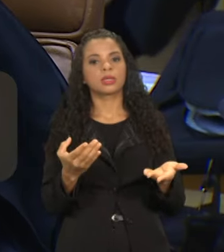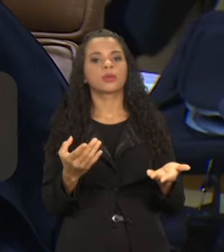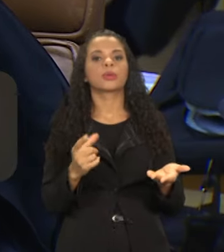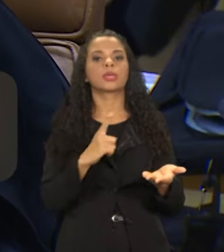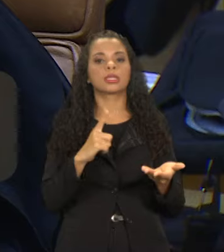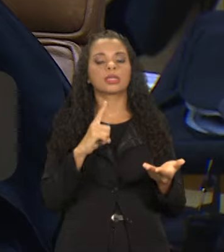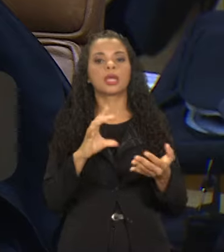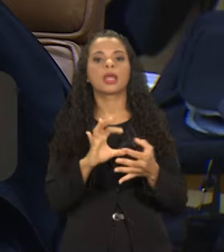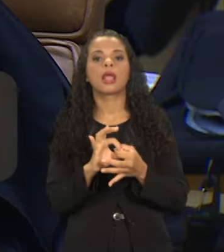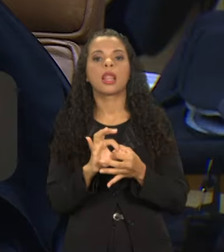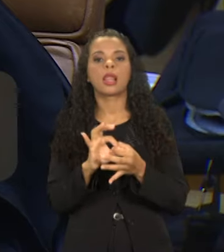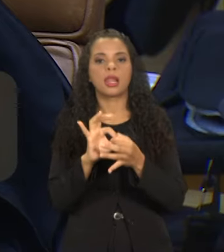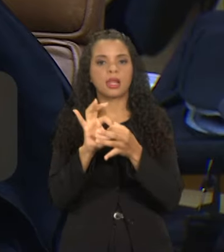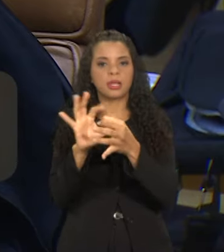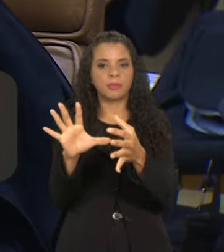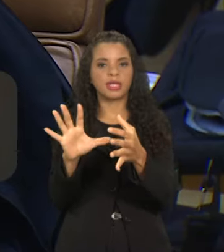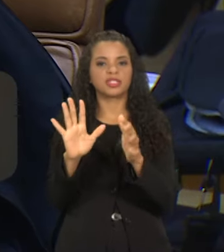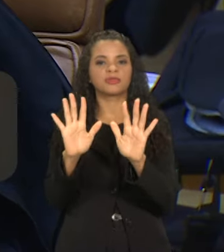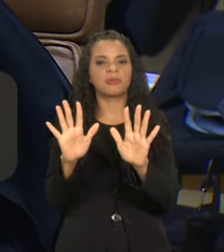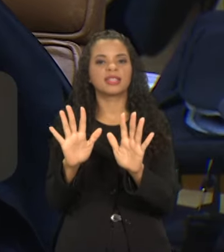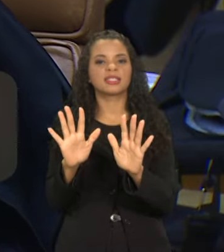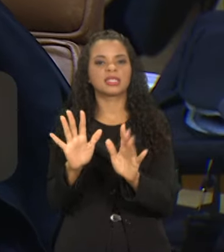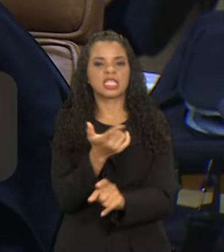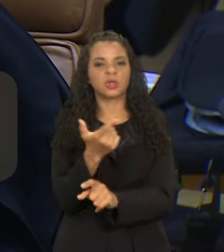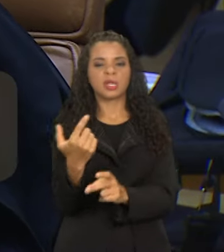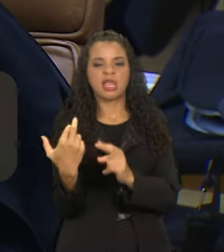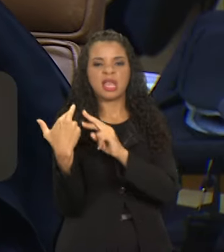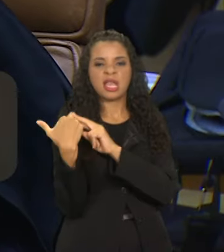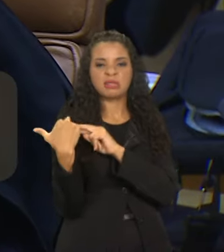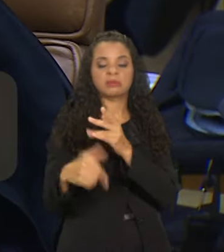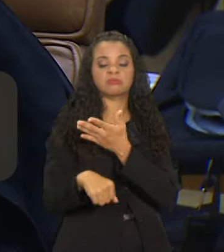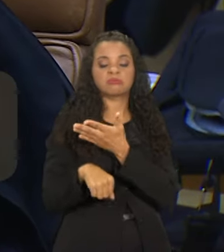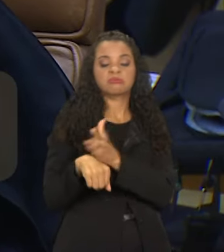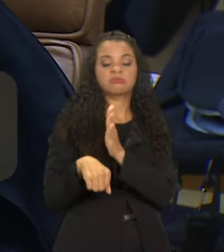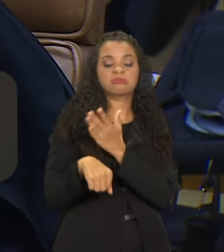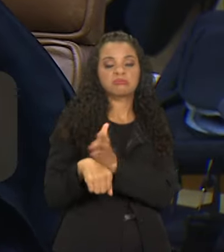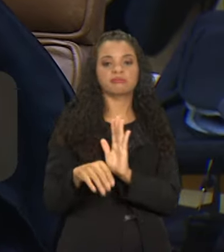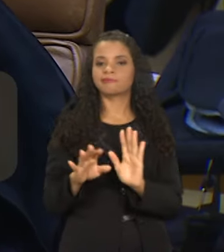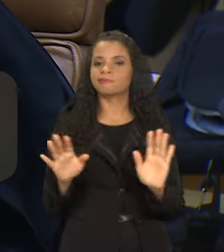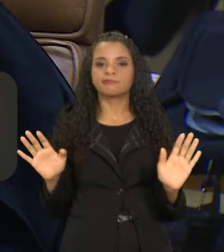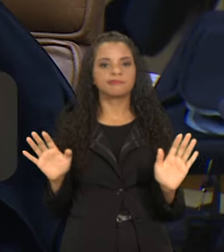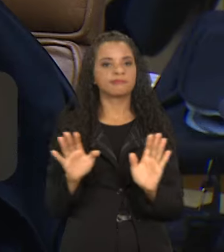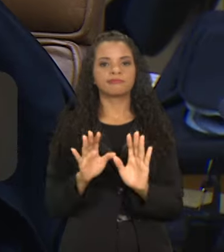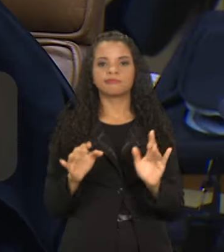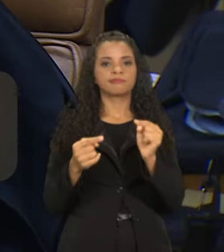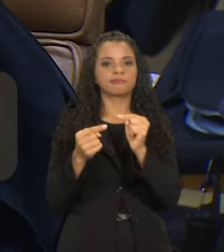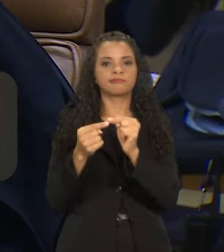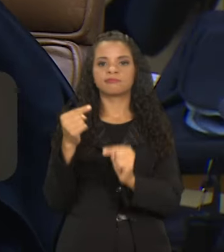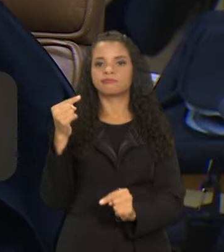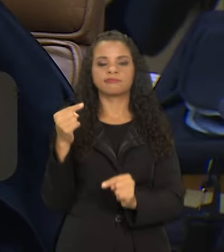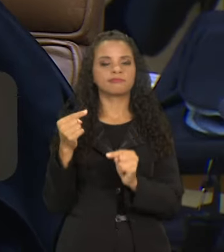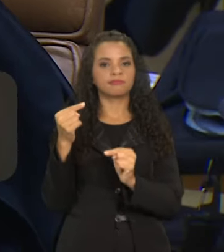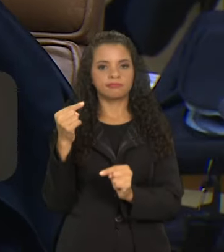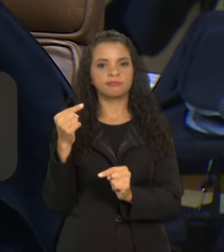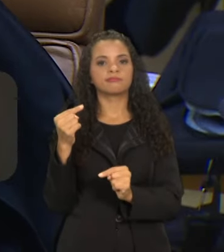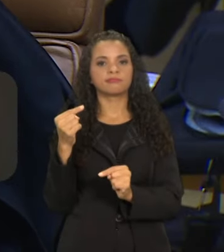para agir sem responsabilidade, nesta hipótese especialmente, é